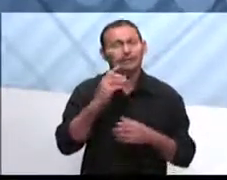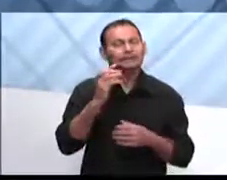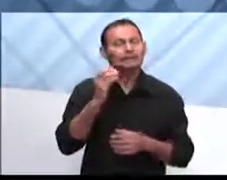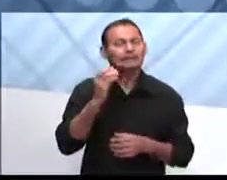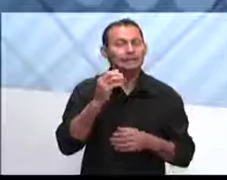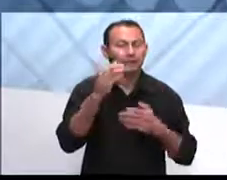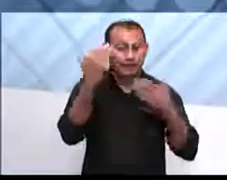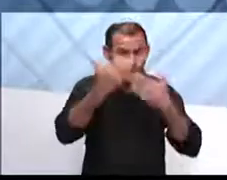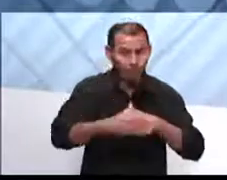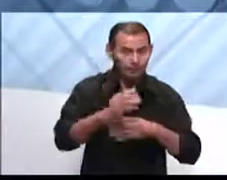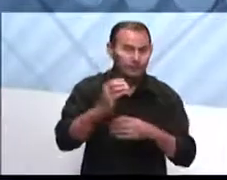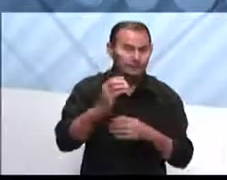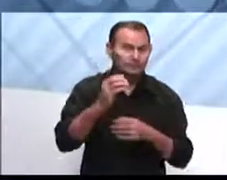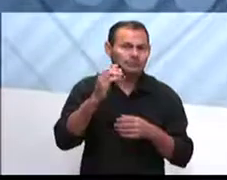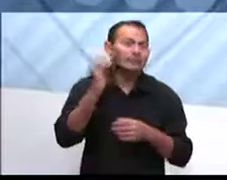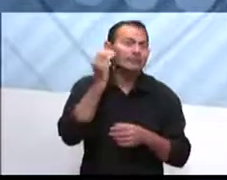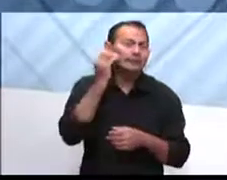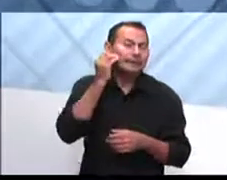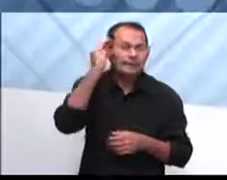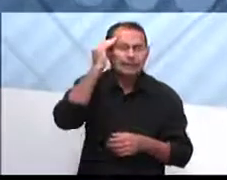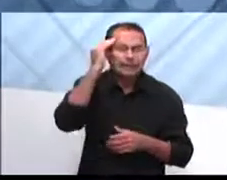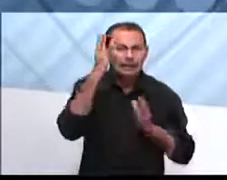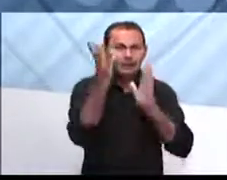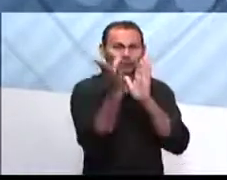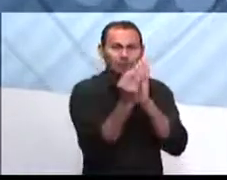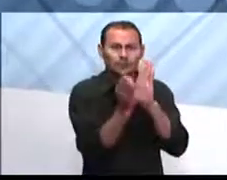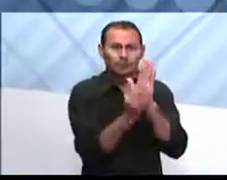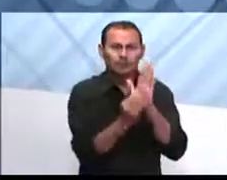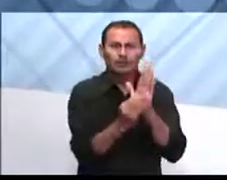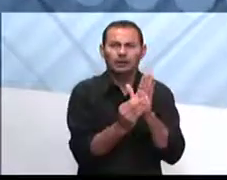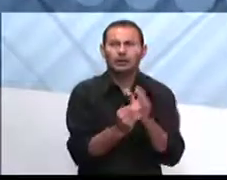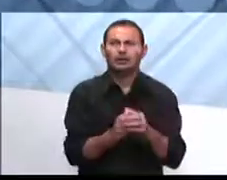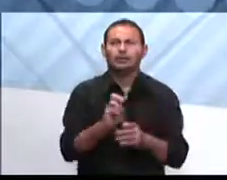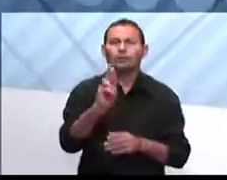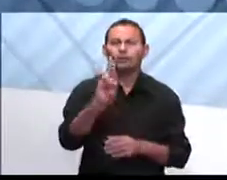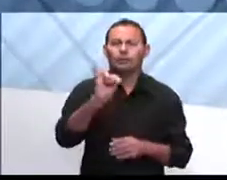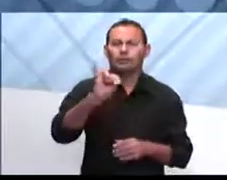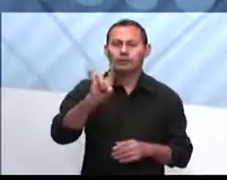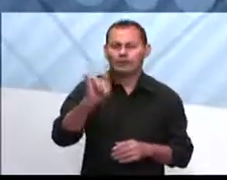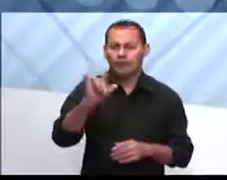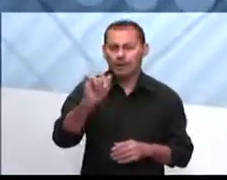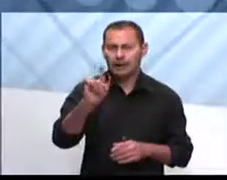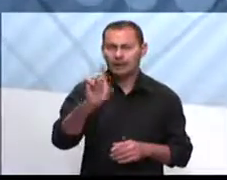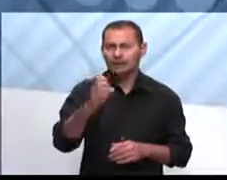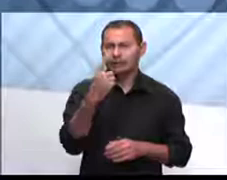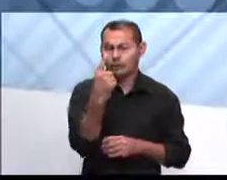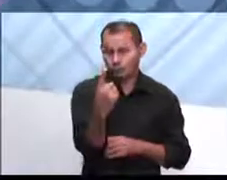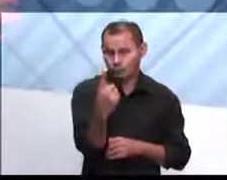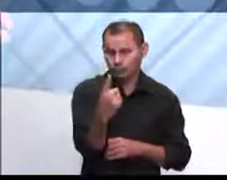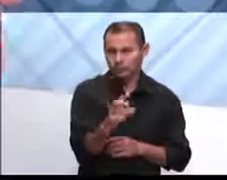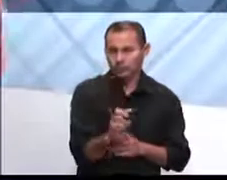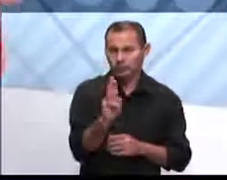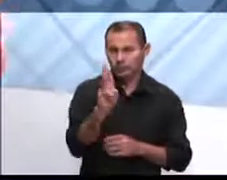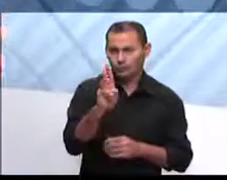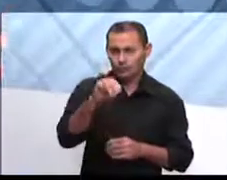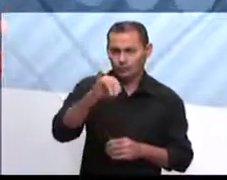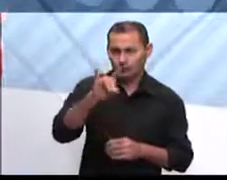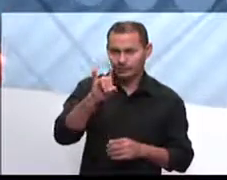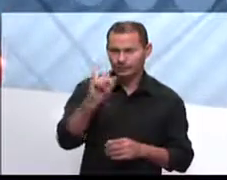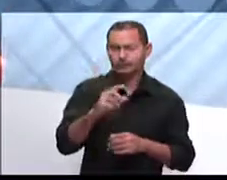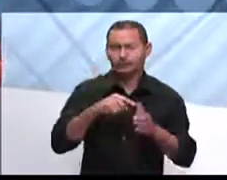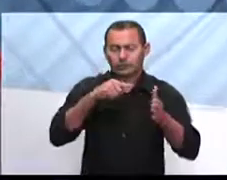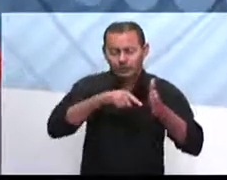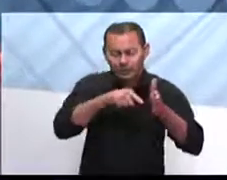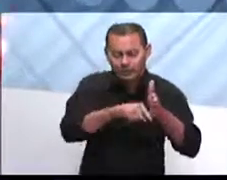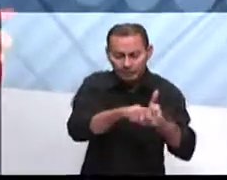entender principalmente o conteúdo da unidade 1, né? Aonde tá ali os fundamentos